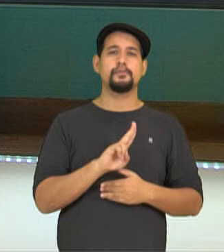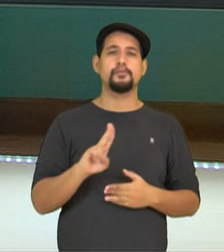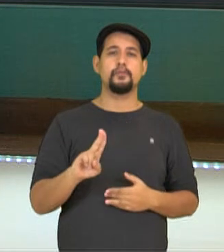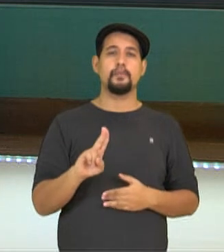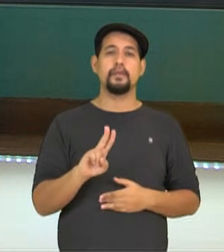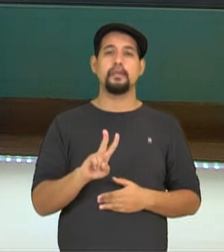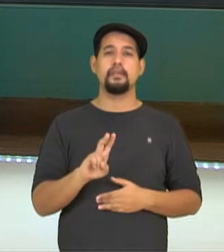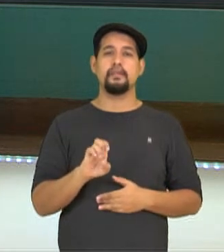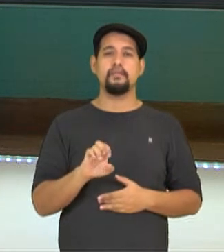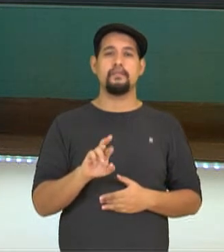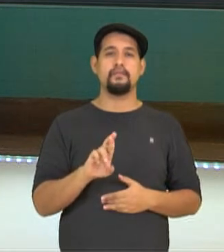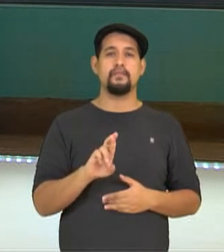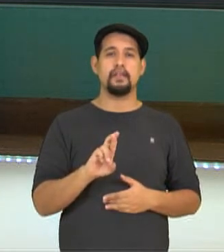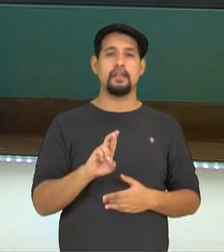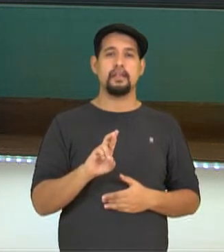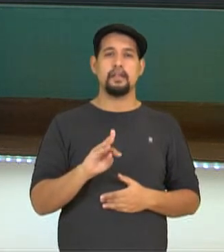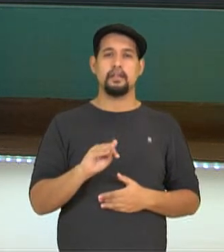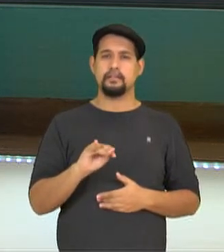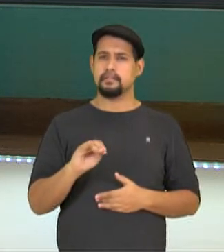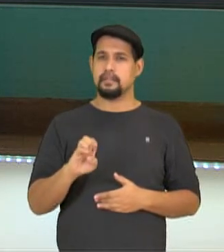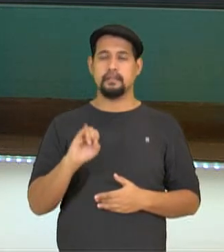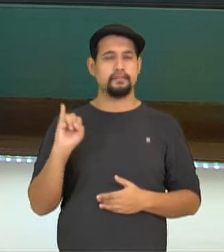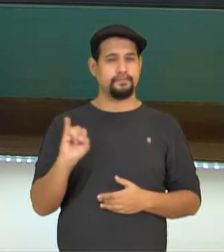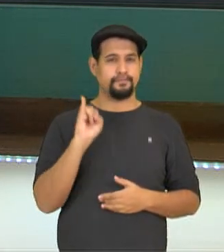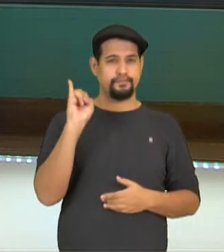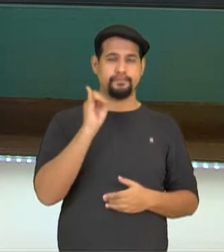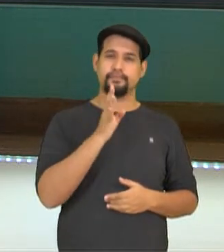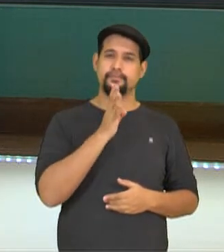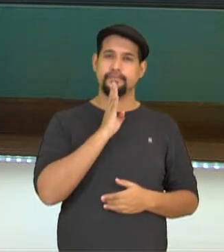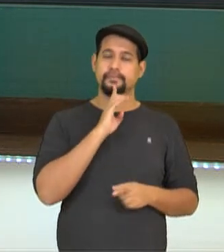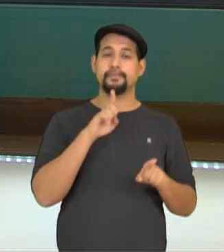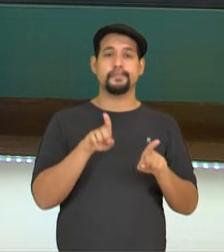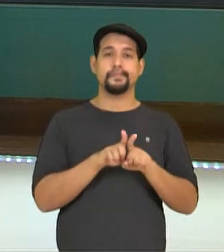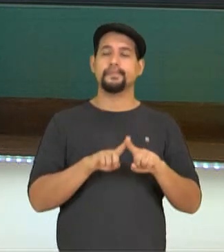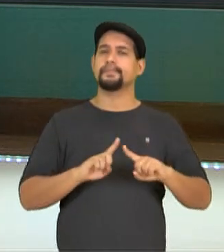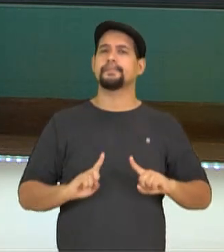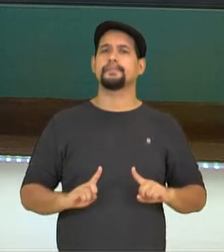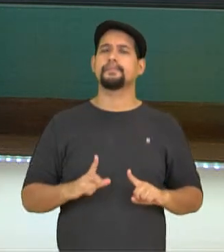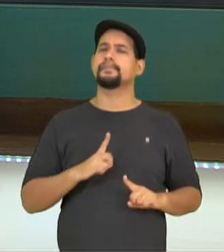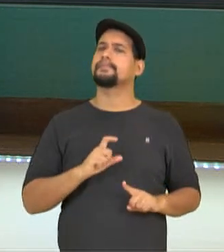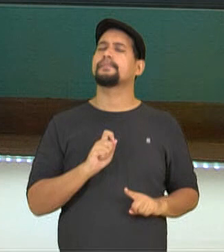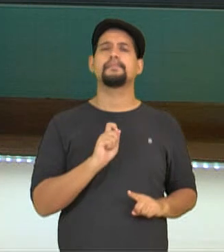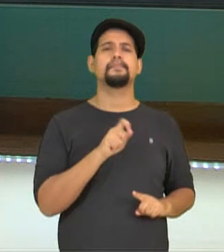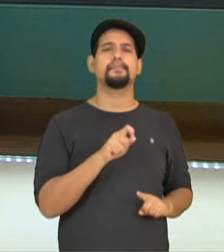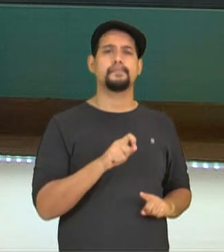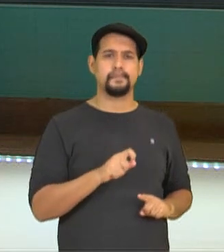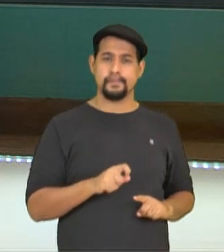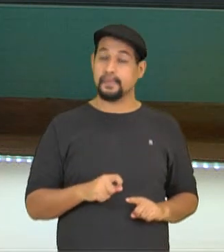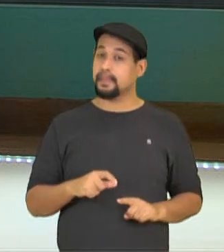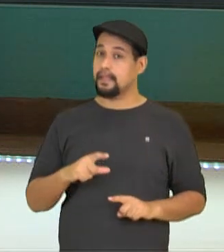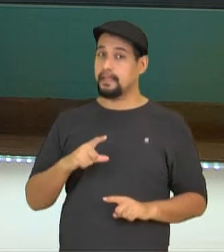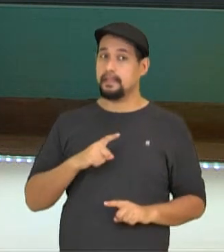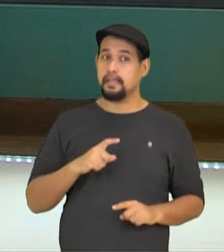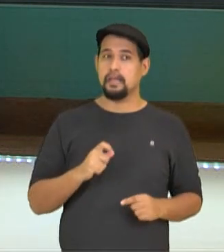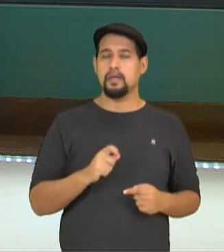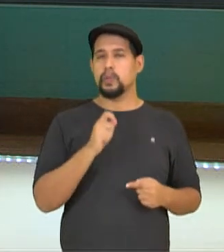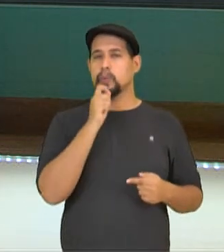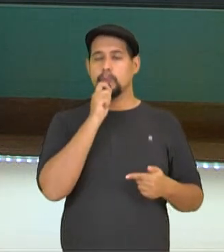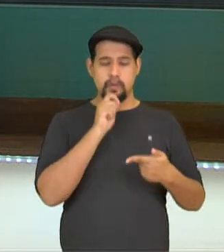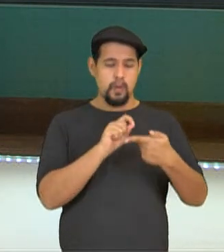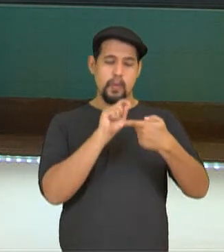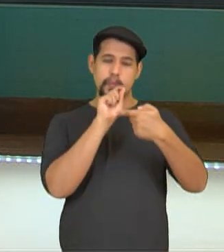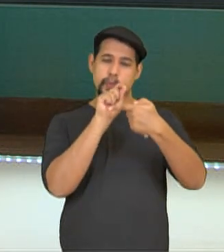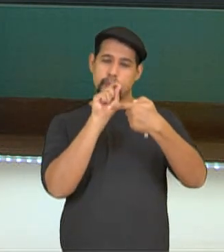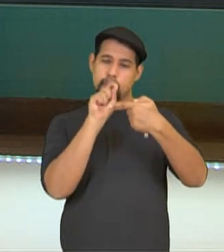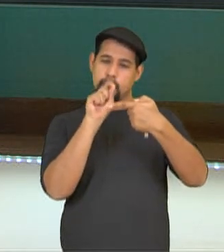de vértice da parábola. Muito importante você conhecer. Além disso, nós temos também aqueles pontos que é onde